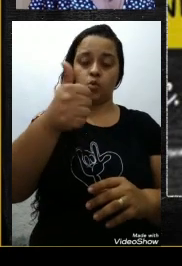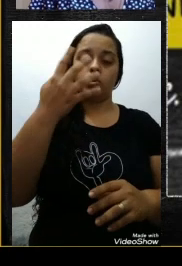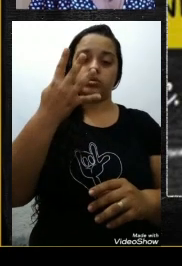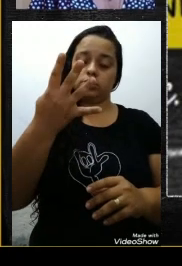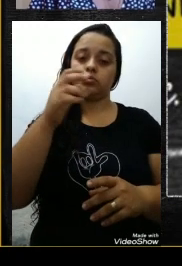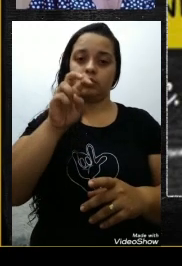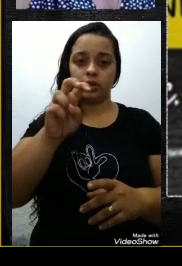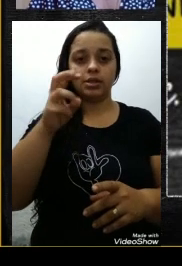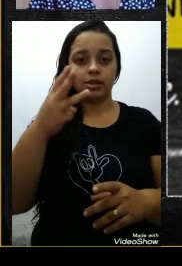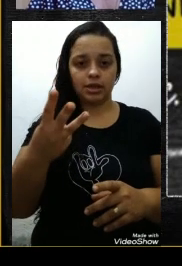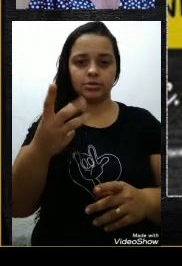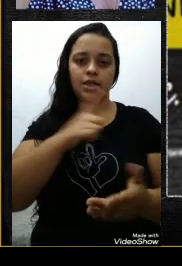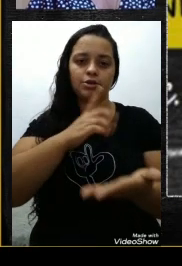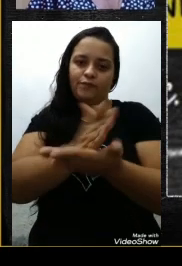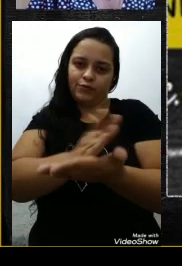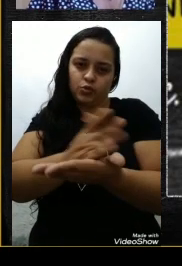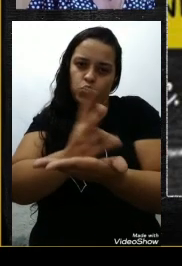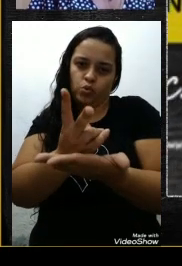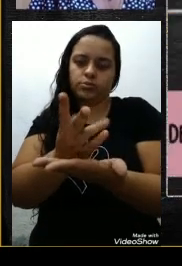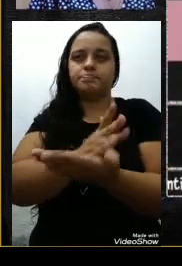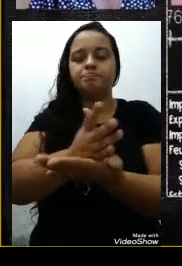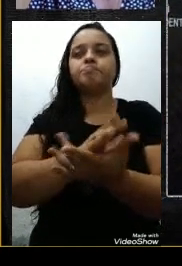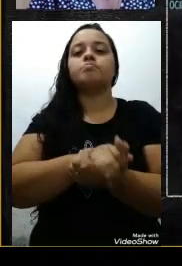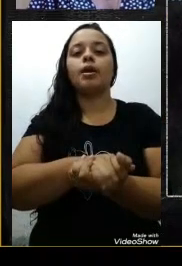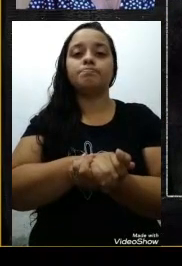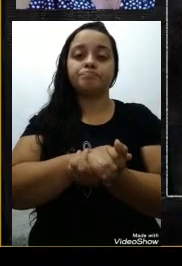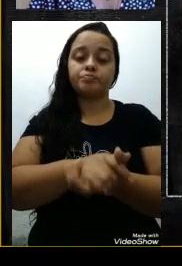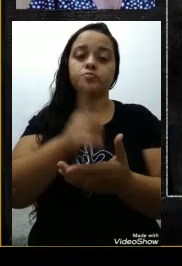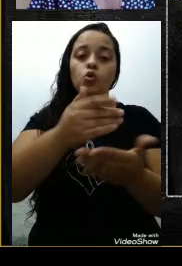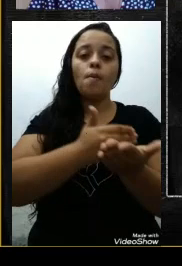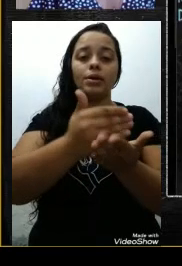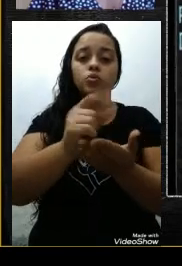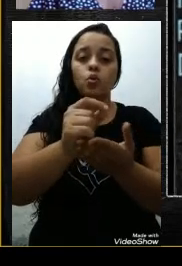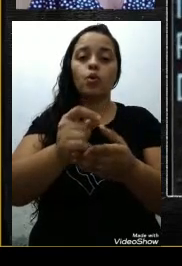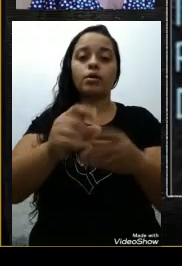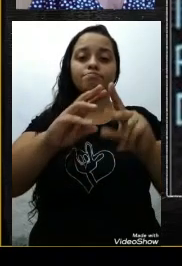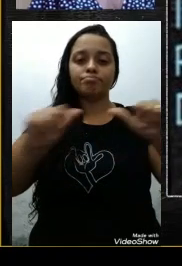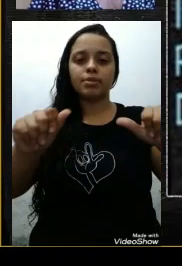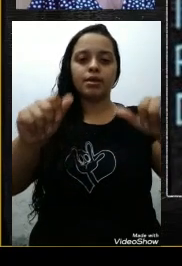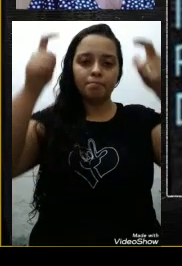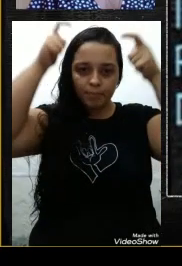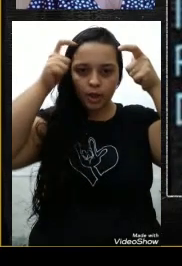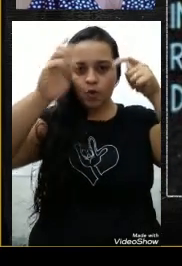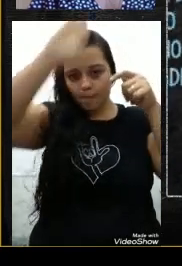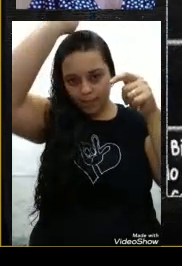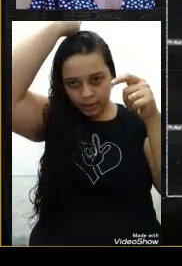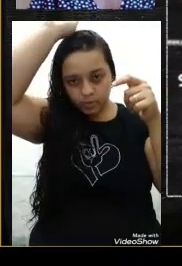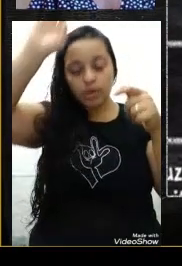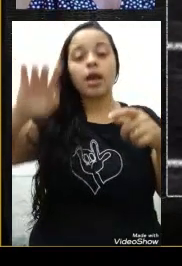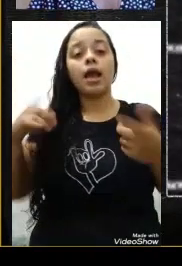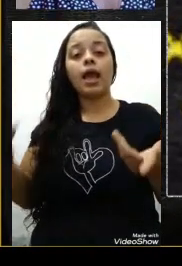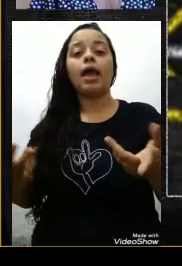vai até 1453. Essa é a divisão clássica, tá, da história. Começa com a queda do Império Romano do Ocidente